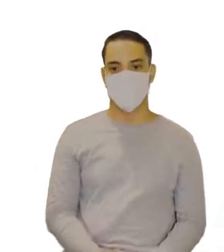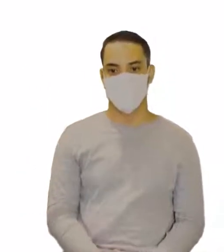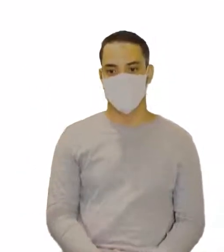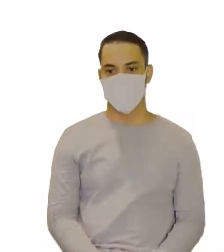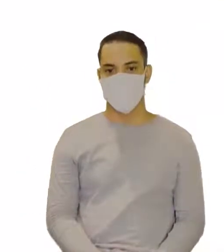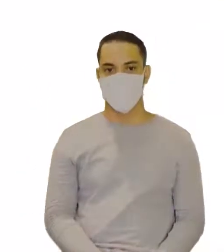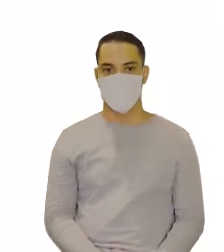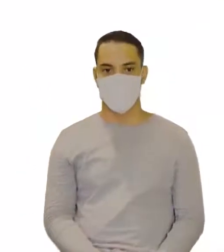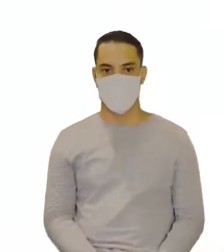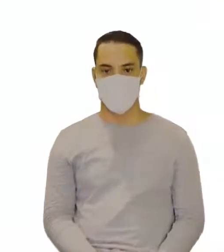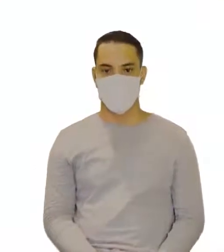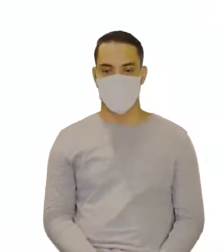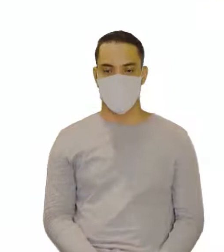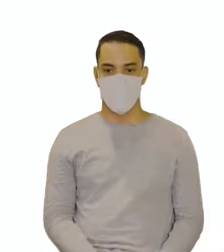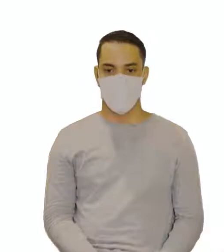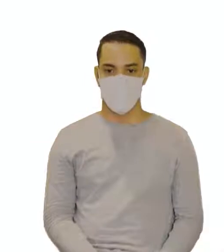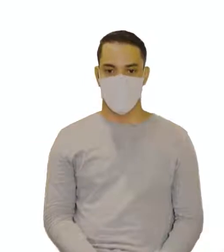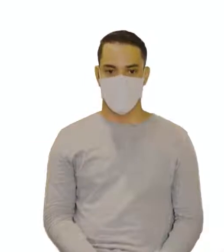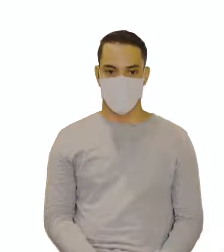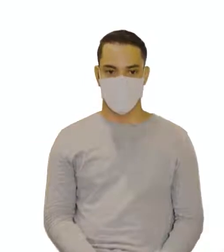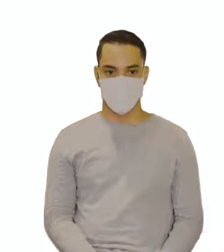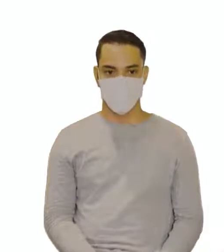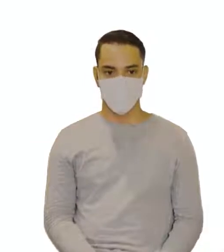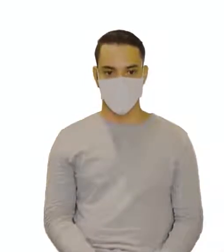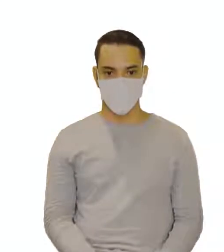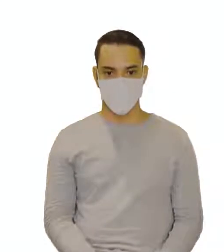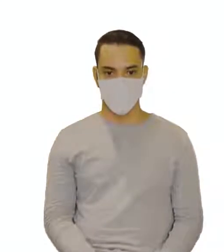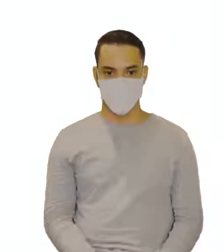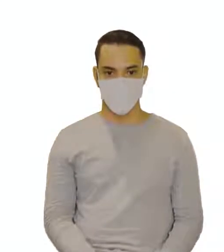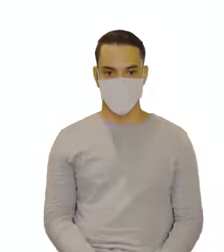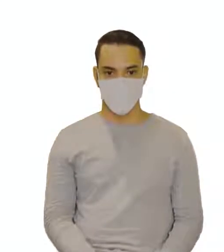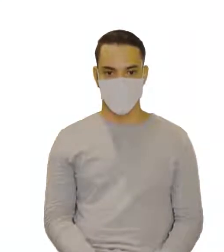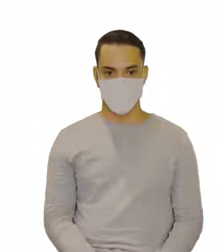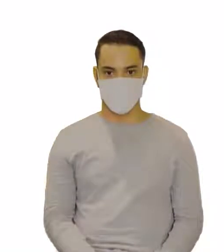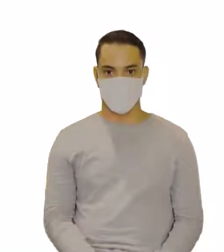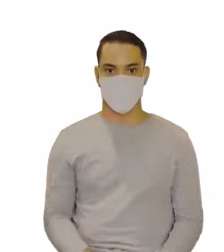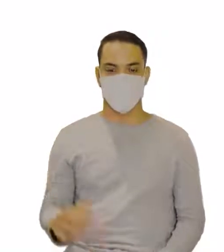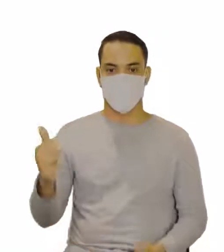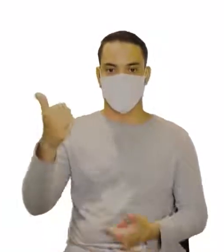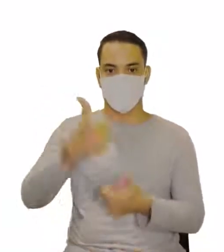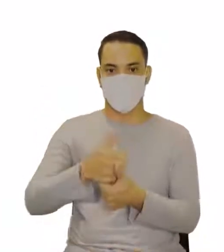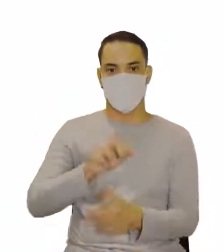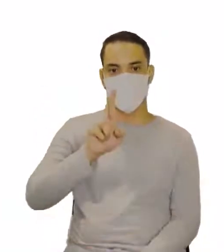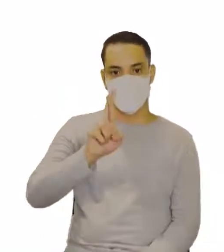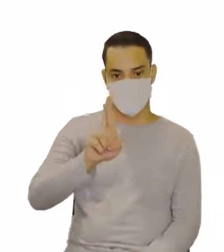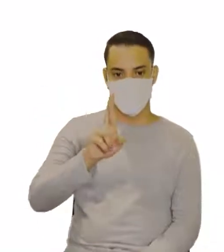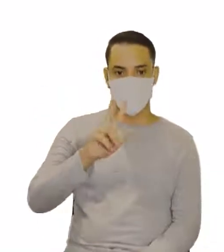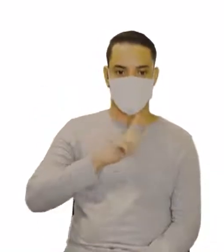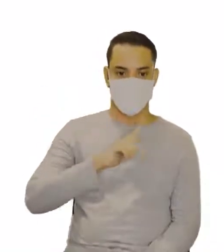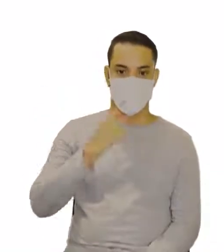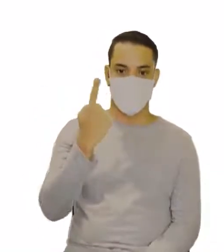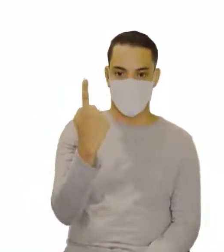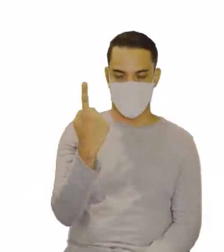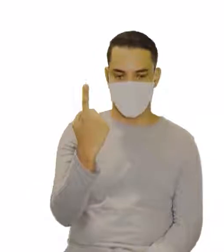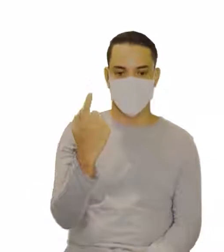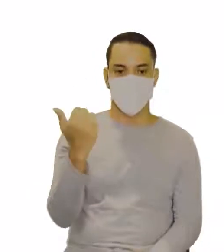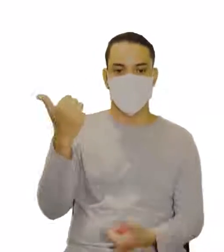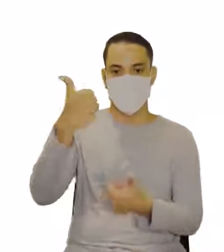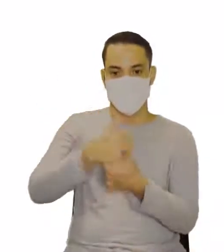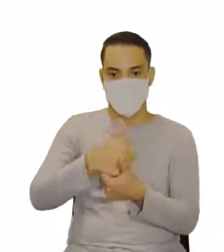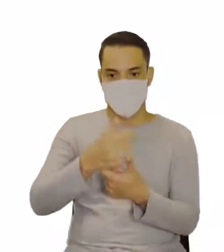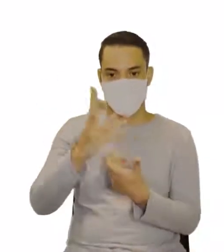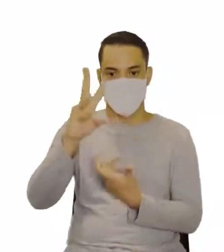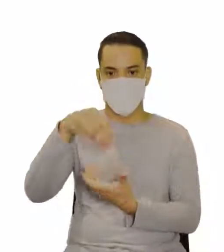ali a equação 1 e vamos substituir aqui o Rzinho, que vale 1. Substituindo